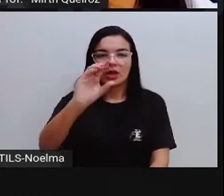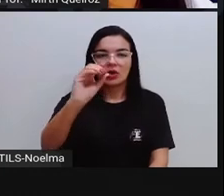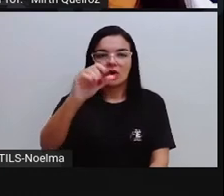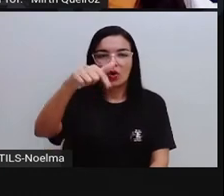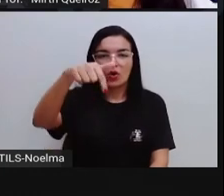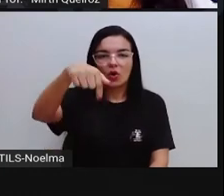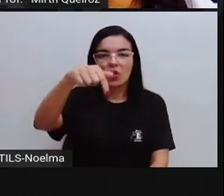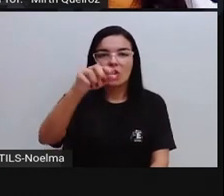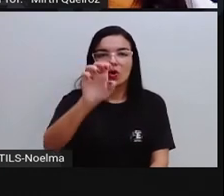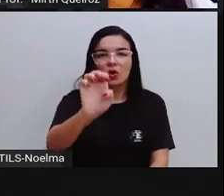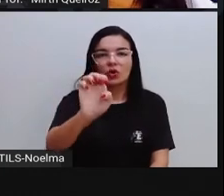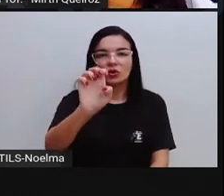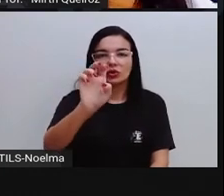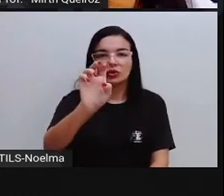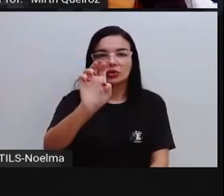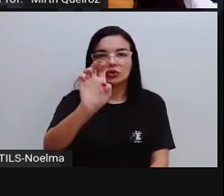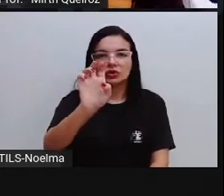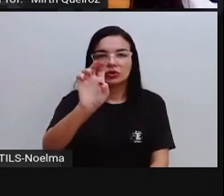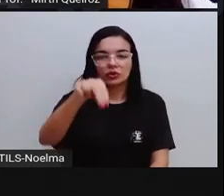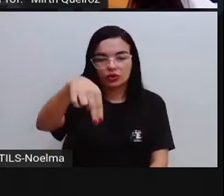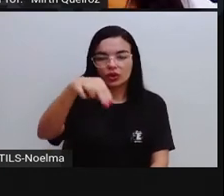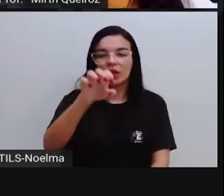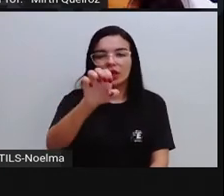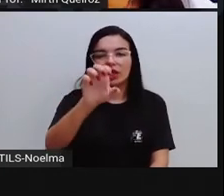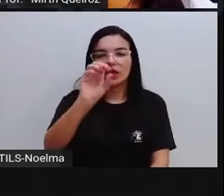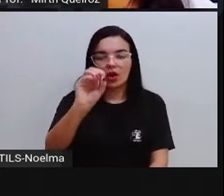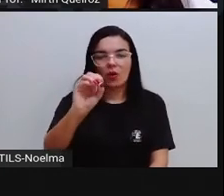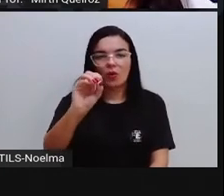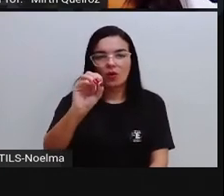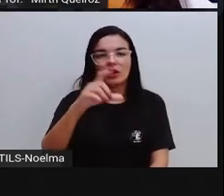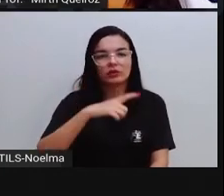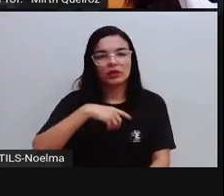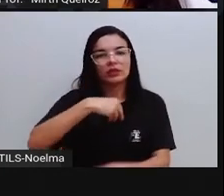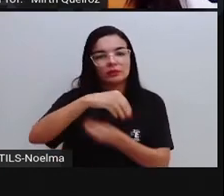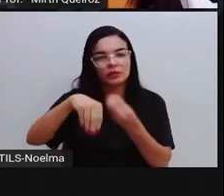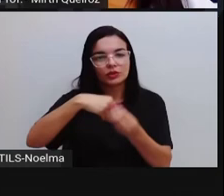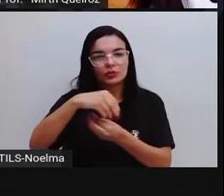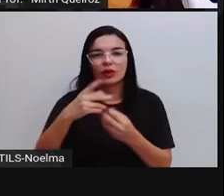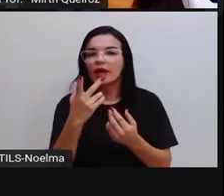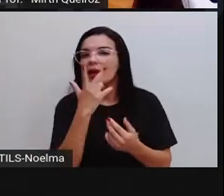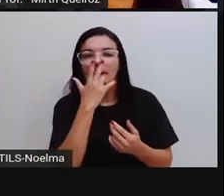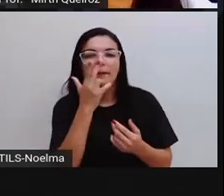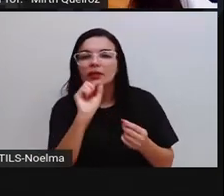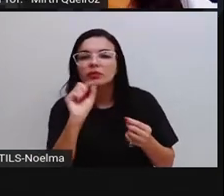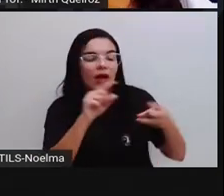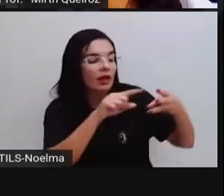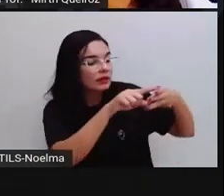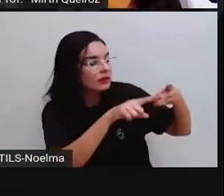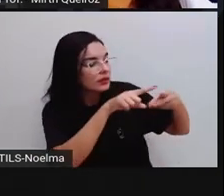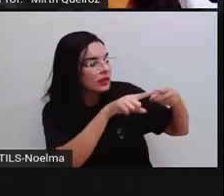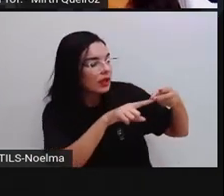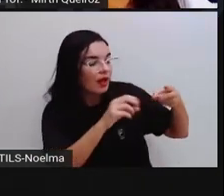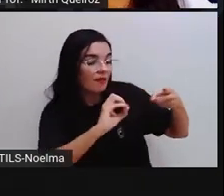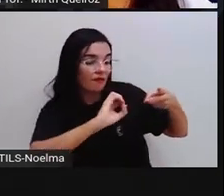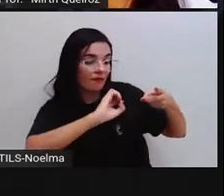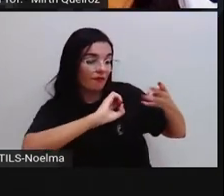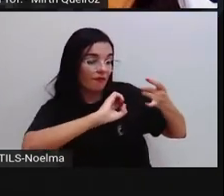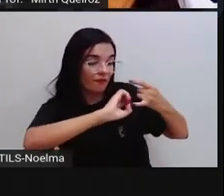três fases. Água e óleo, uma mistura de duas fases. Feijão e arroz, uma mistura de duas fases,